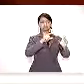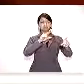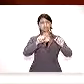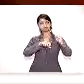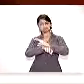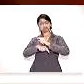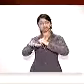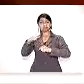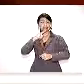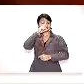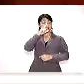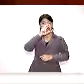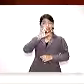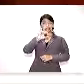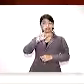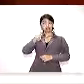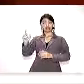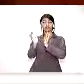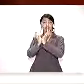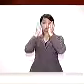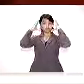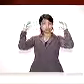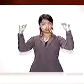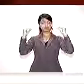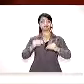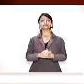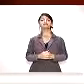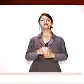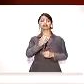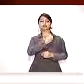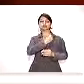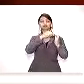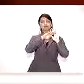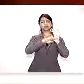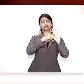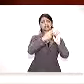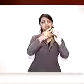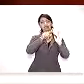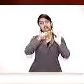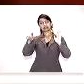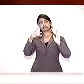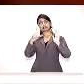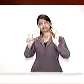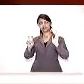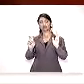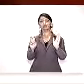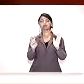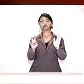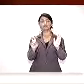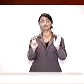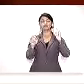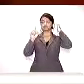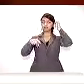risco por equipe de enfermagem nos itens 33 a 35